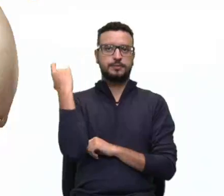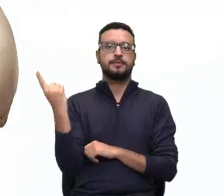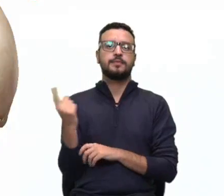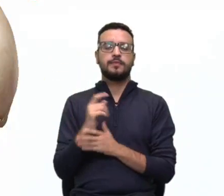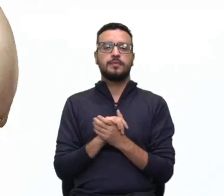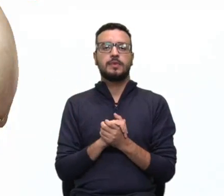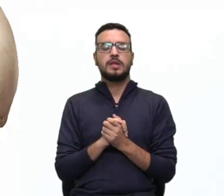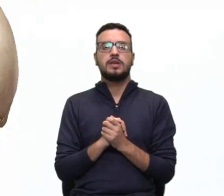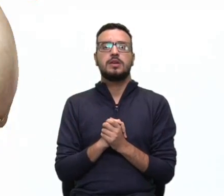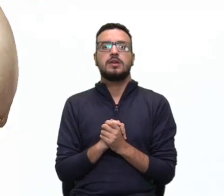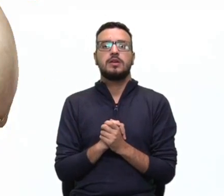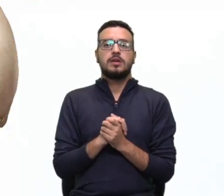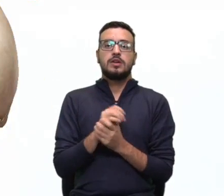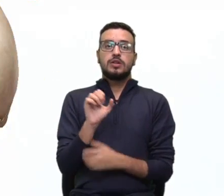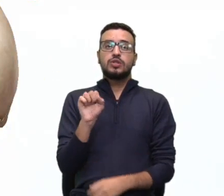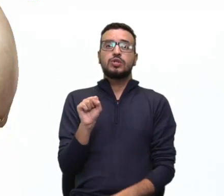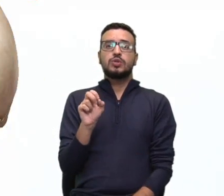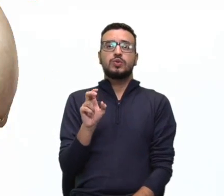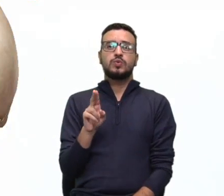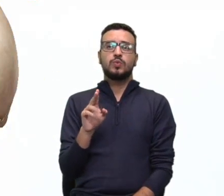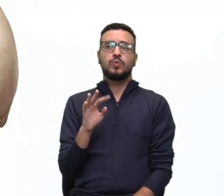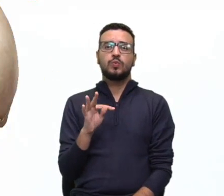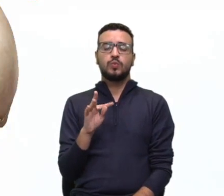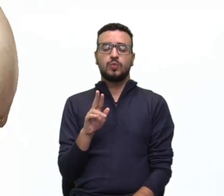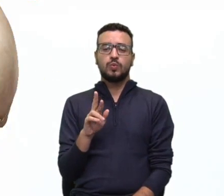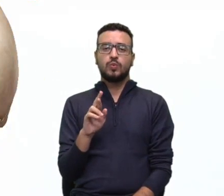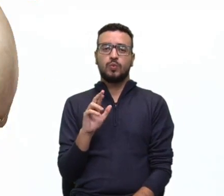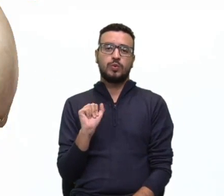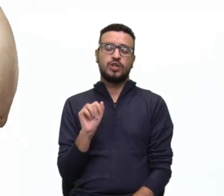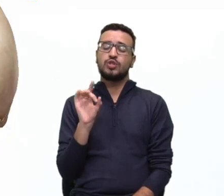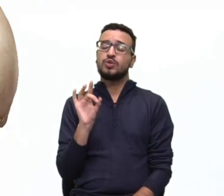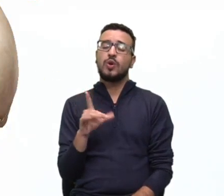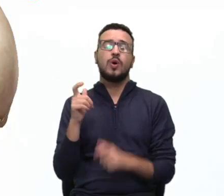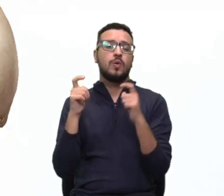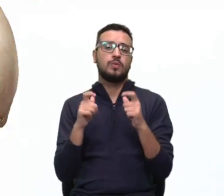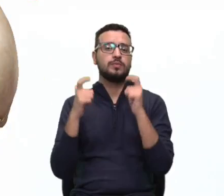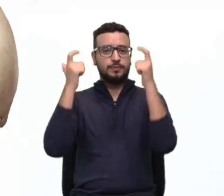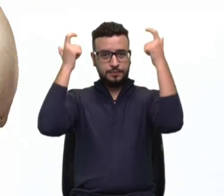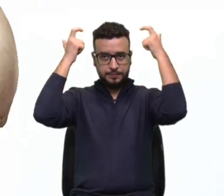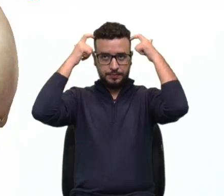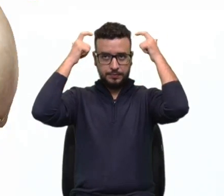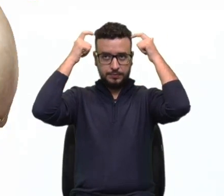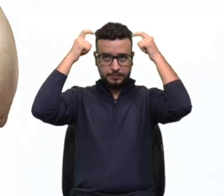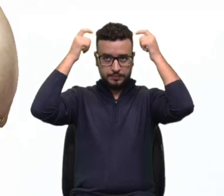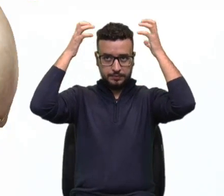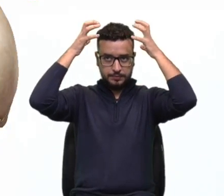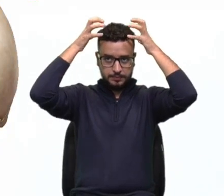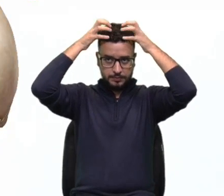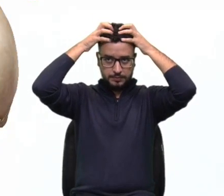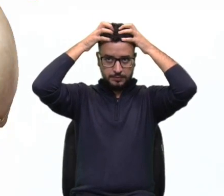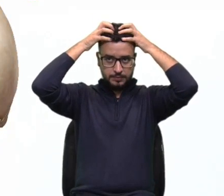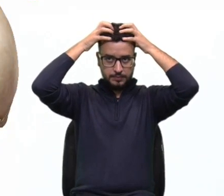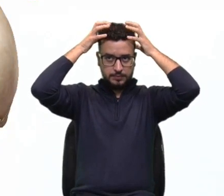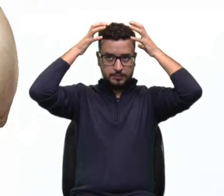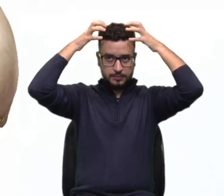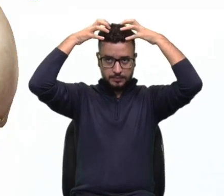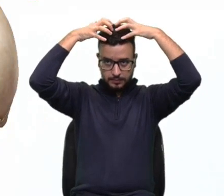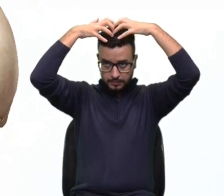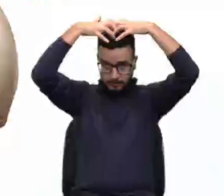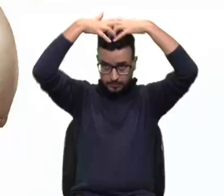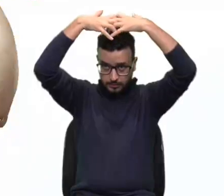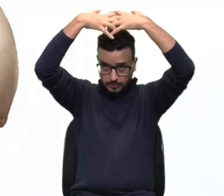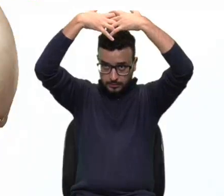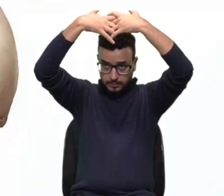Bom, as suturas, elas ocorrem apenas no crânio, por isso que tem diferentes visões do crânio aí para você no